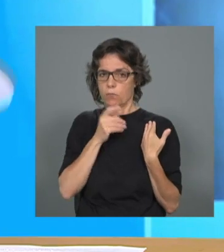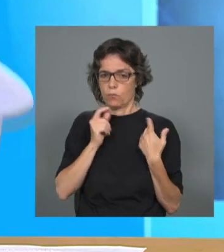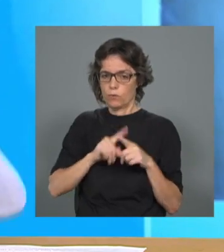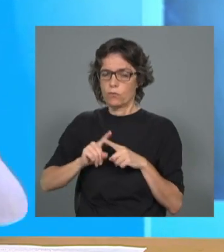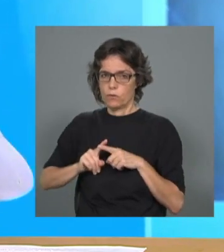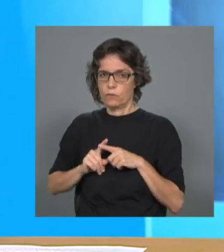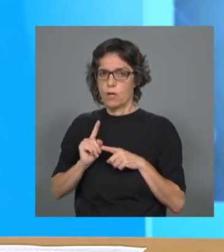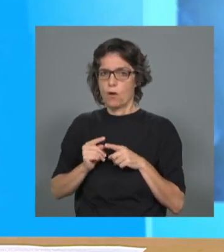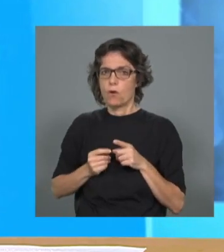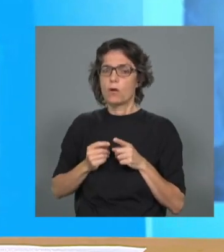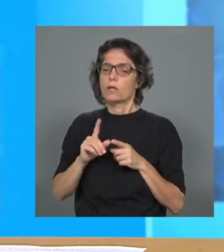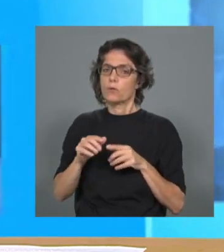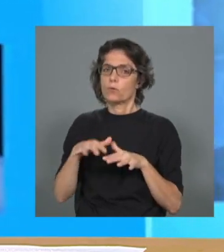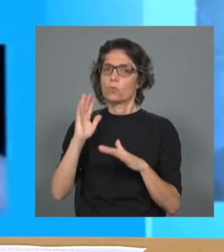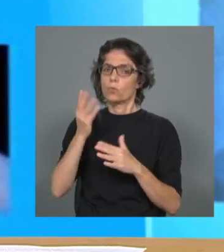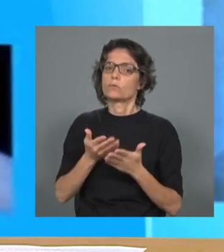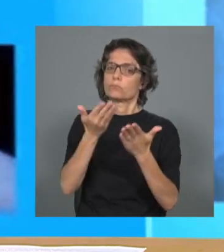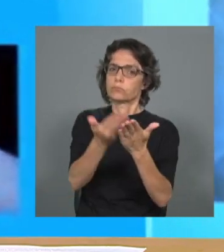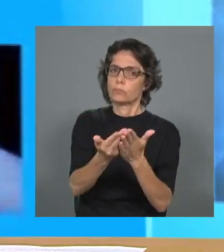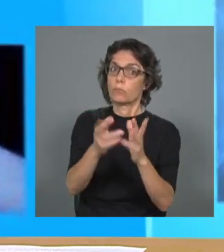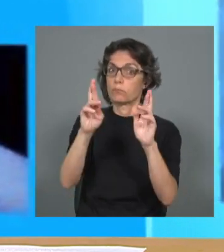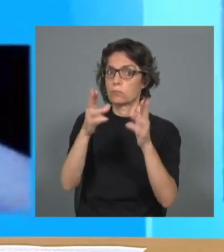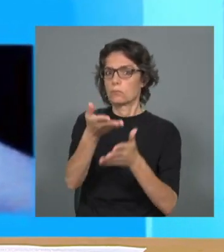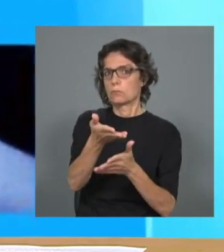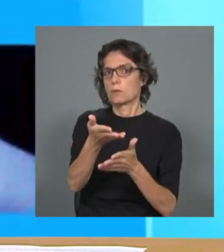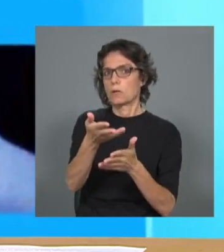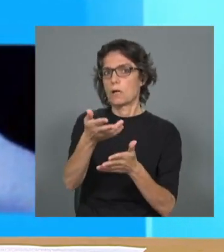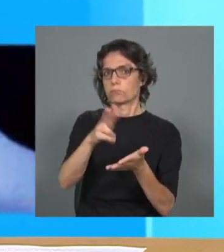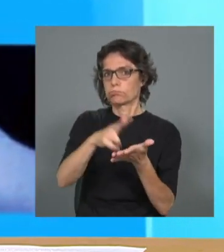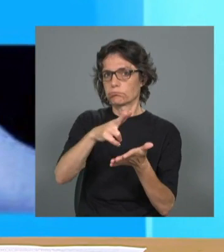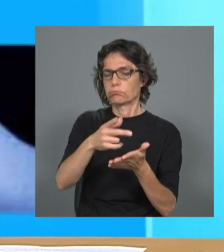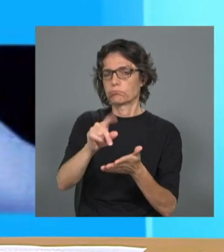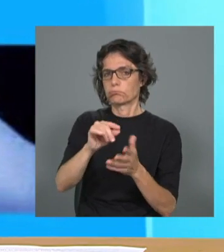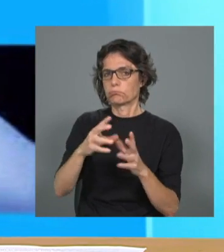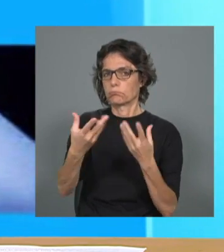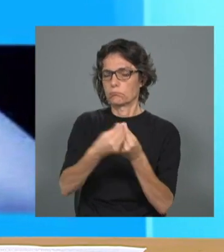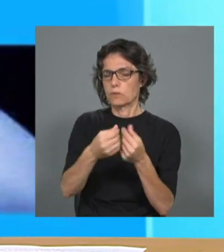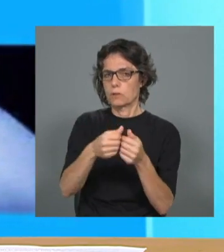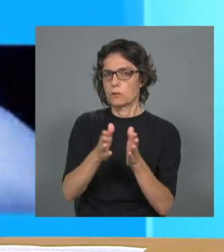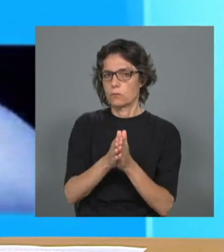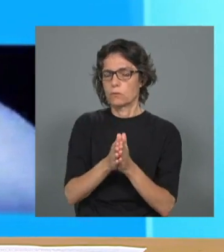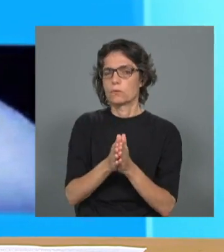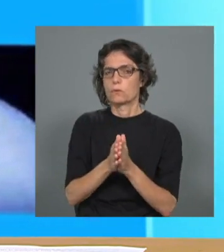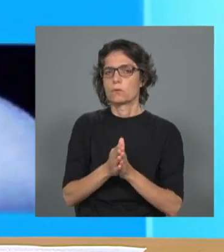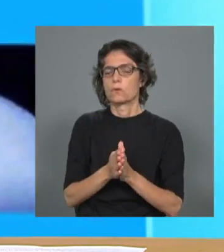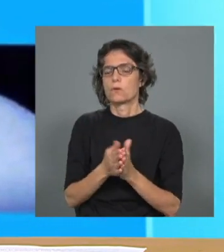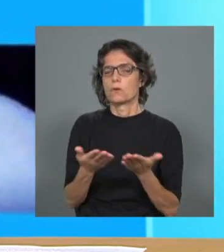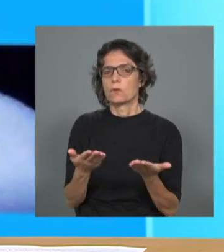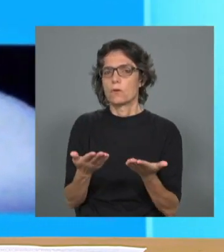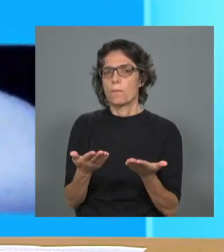que são propostos ao Congresso e que esperamos sejam assumidos no conjunto pelo seu